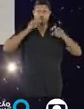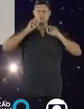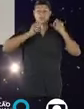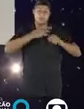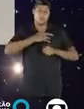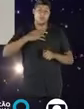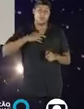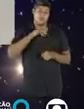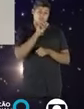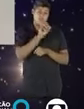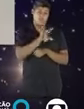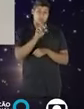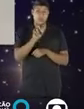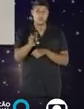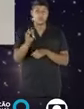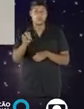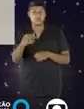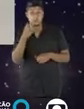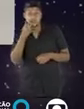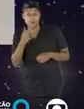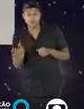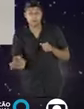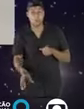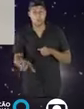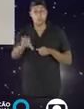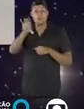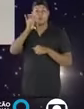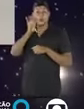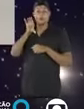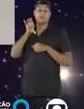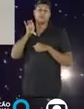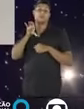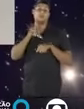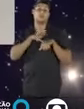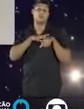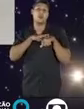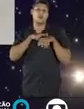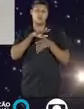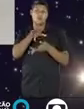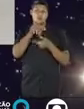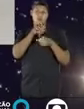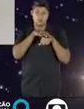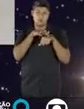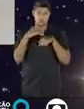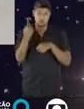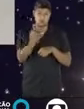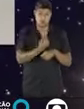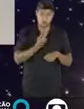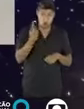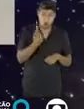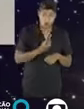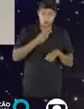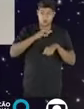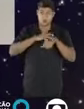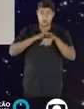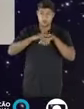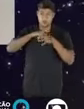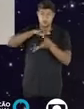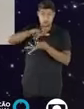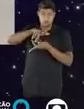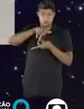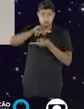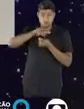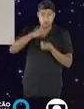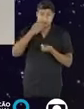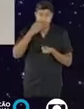né? Esse vírus, na verdade, ele é um expurgo dessa doença desse planeta, né? O planeta está doente, né? Nós estamos doentes, né?